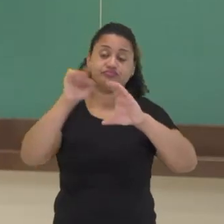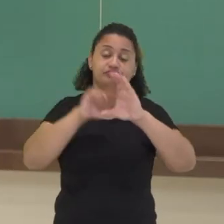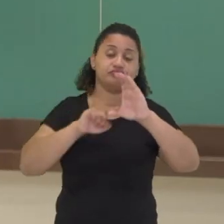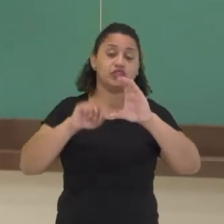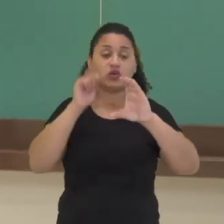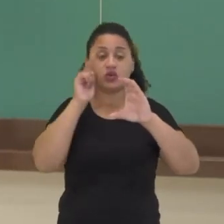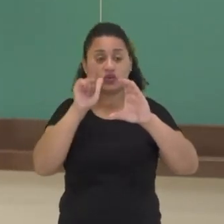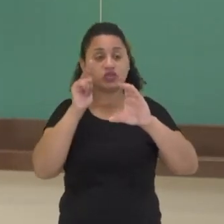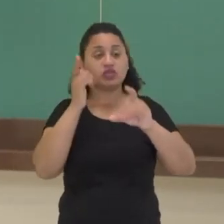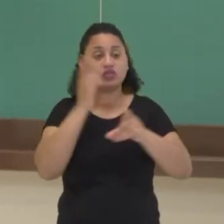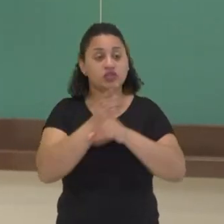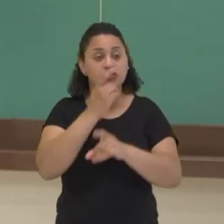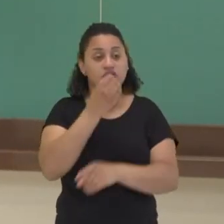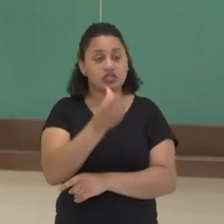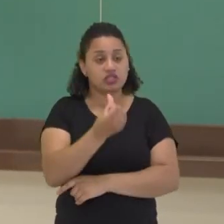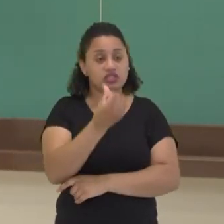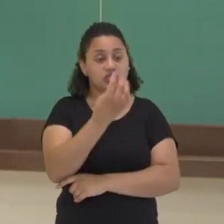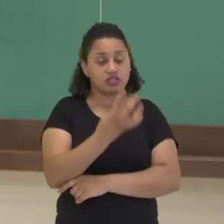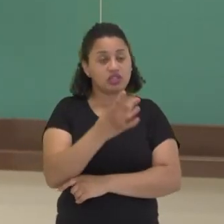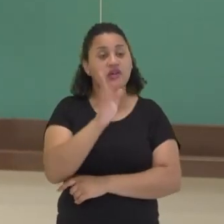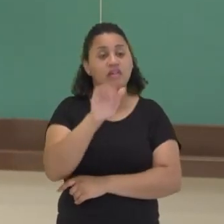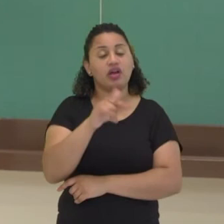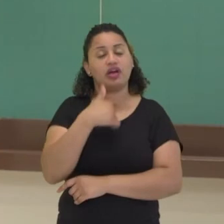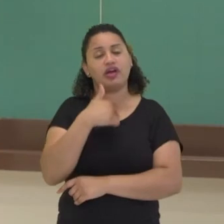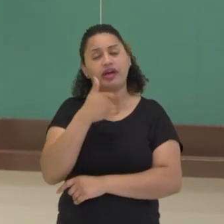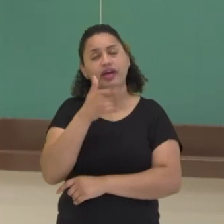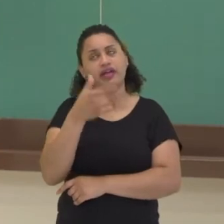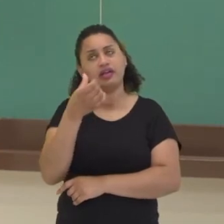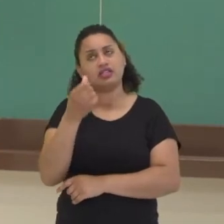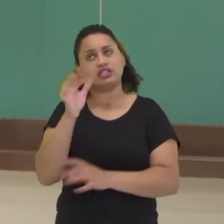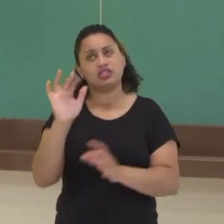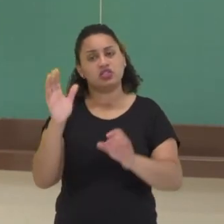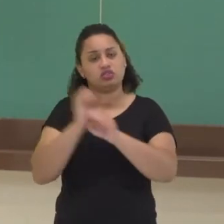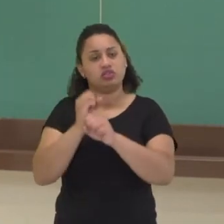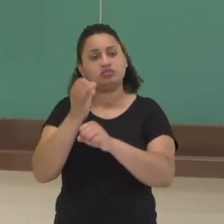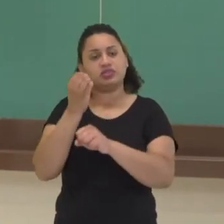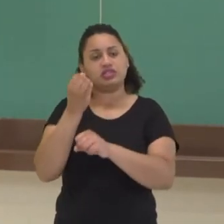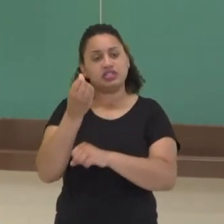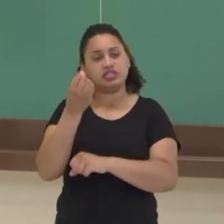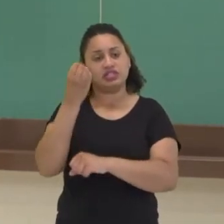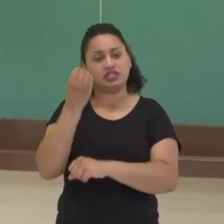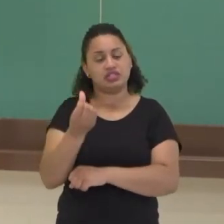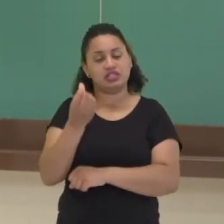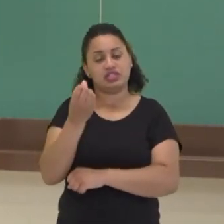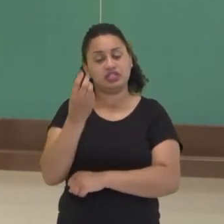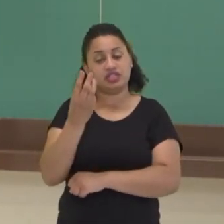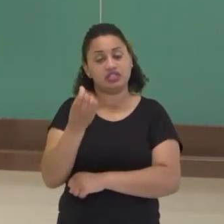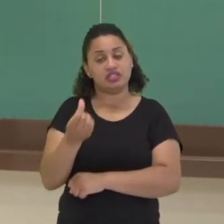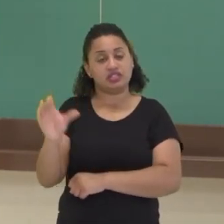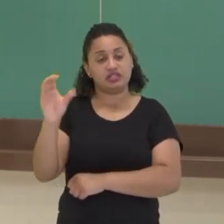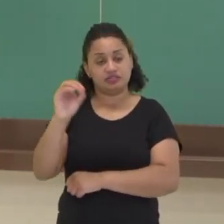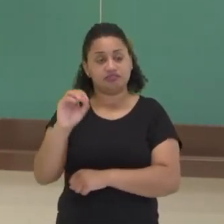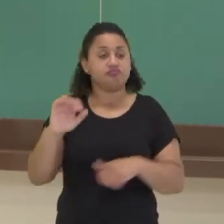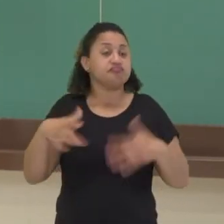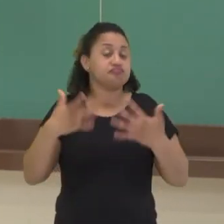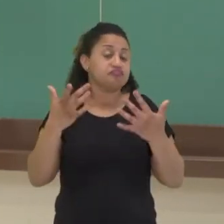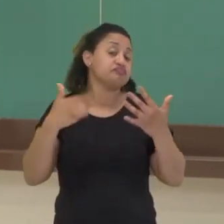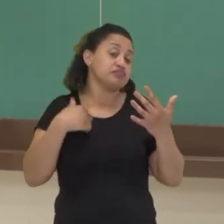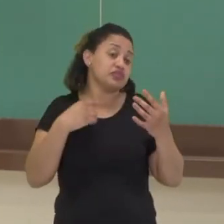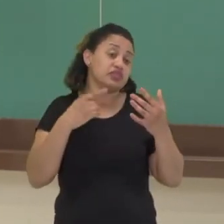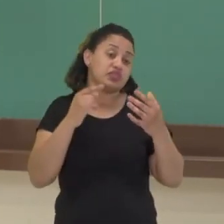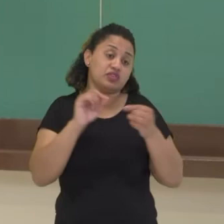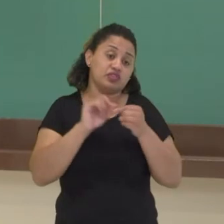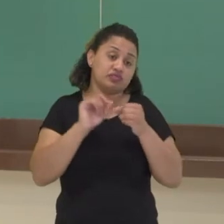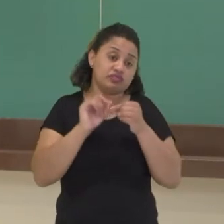área de 64 e equivale a 360 graus. Então, fazendo a regra de 3, que eu